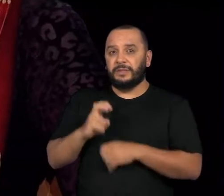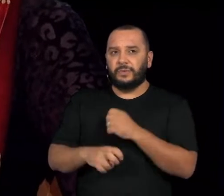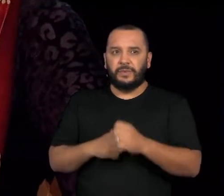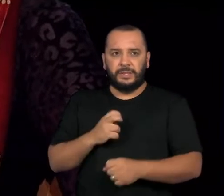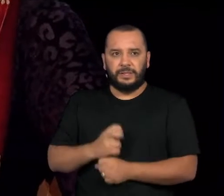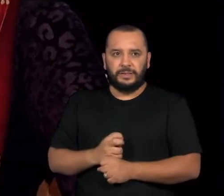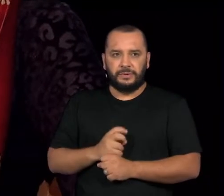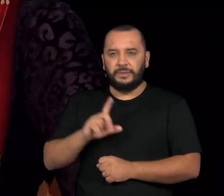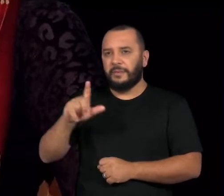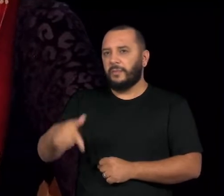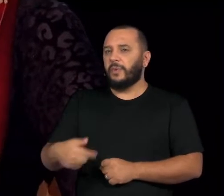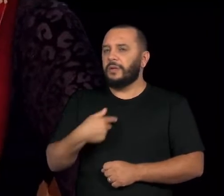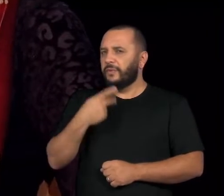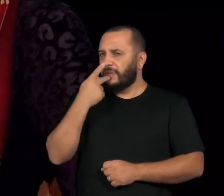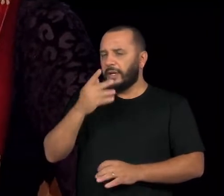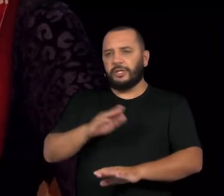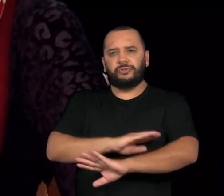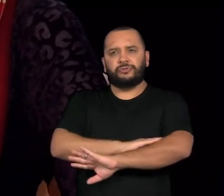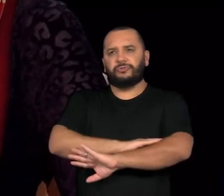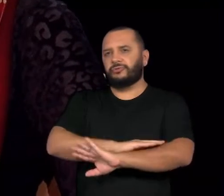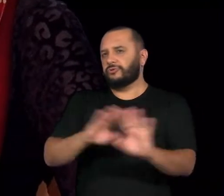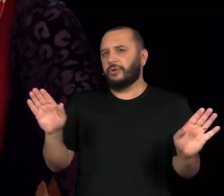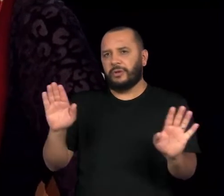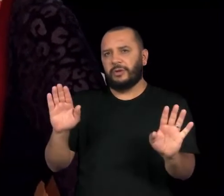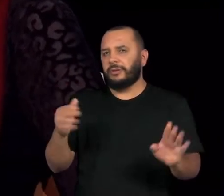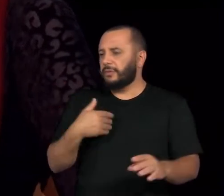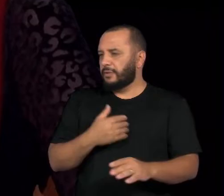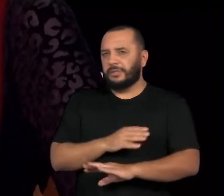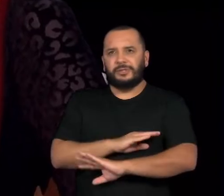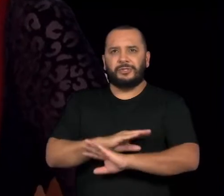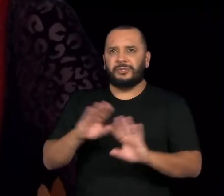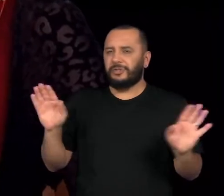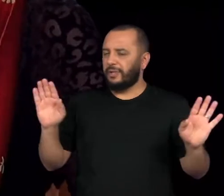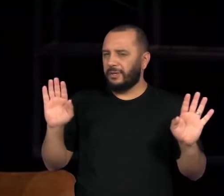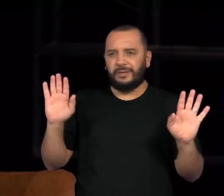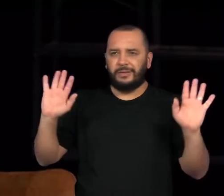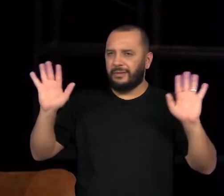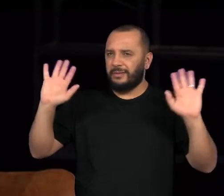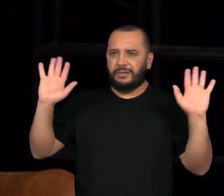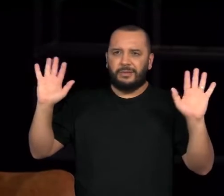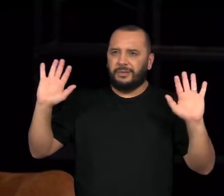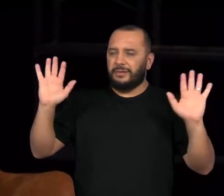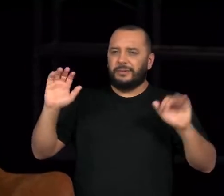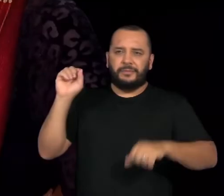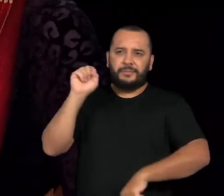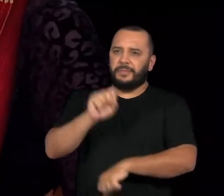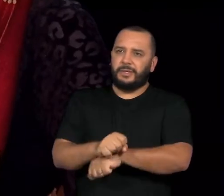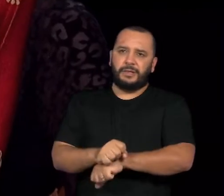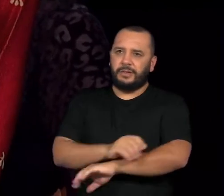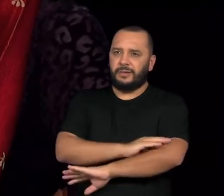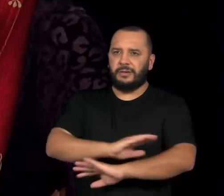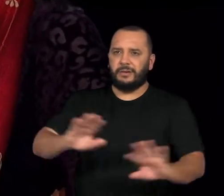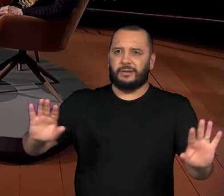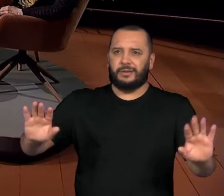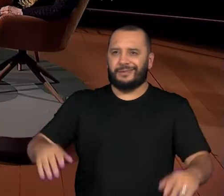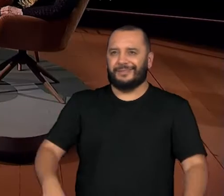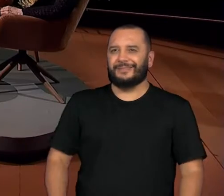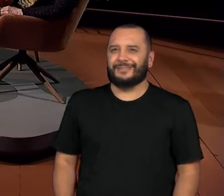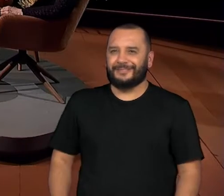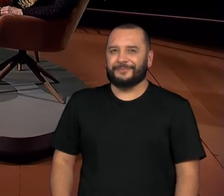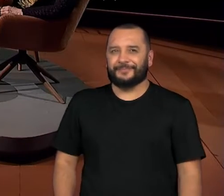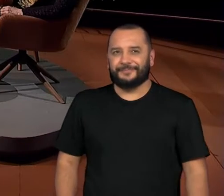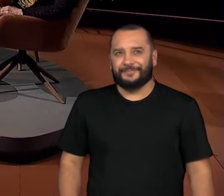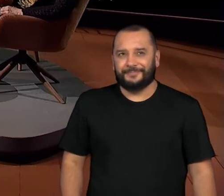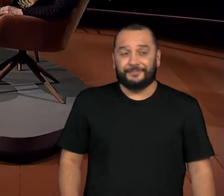que eu disse, chega porque está próxima demais. Temos que parar com isso, entendeu? Você